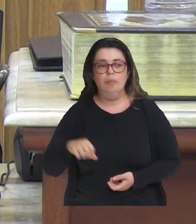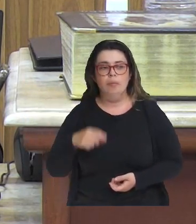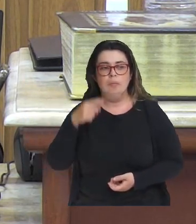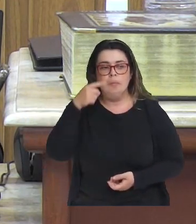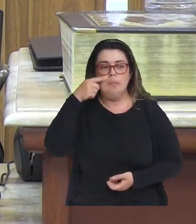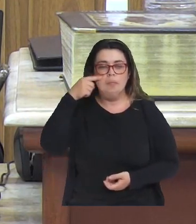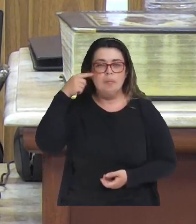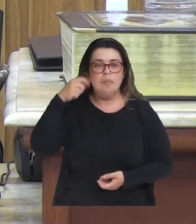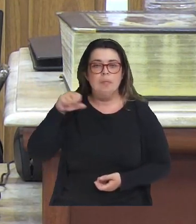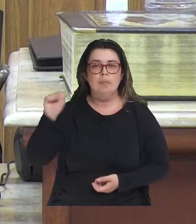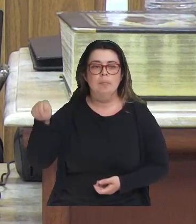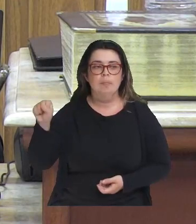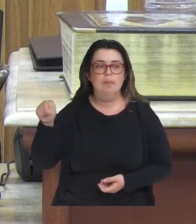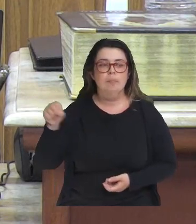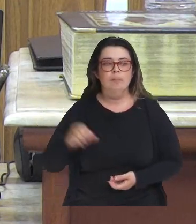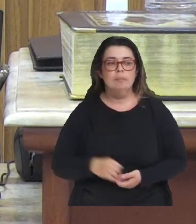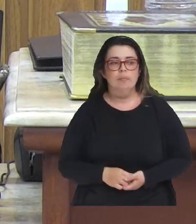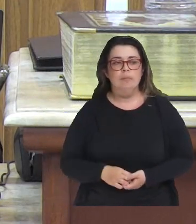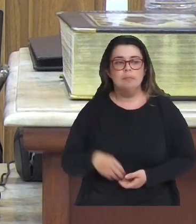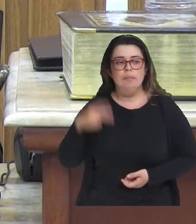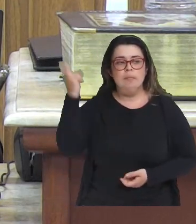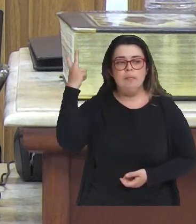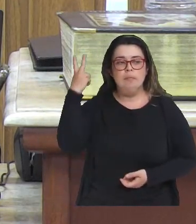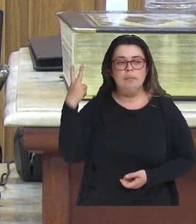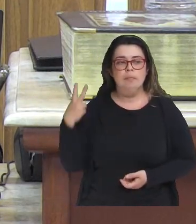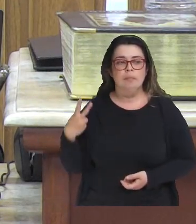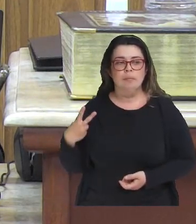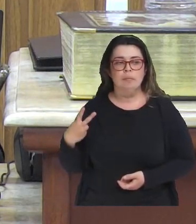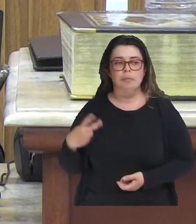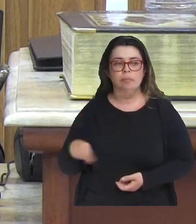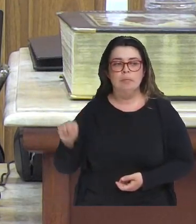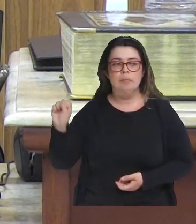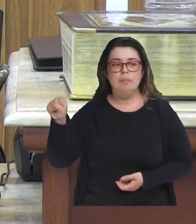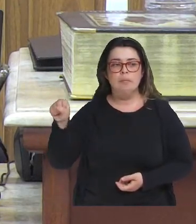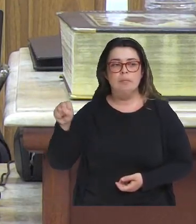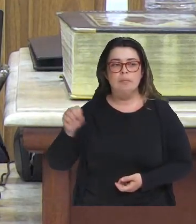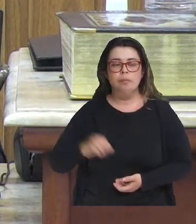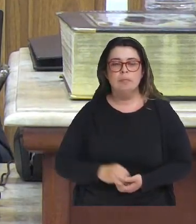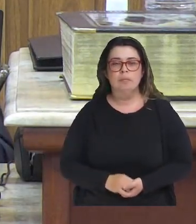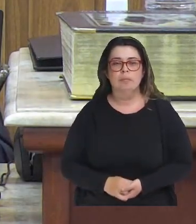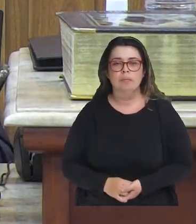Sim. E Viviane Delmassa. Sim.